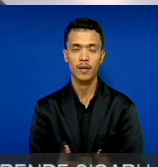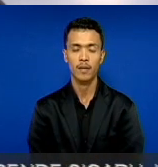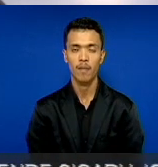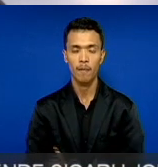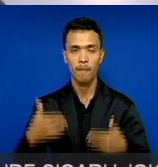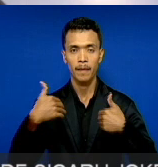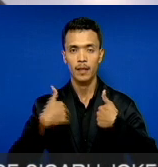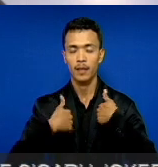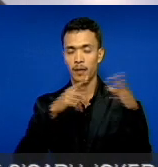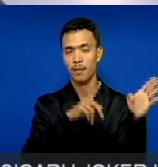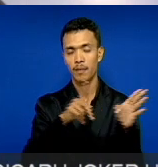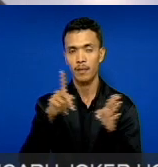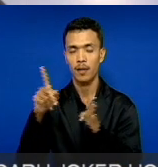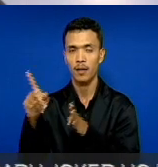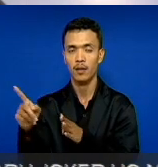a planuação anual